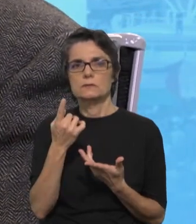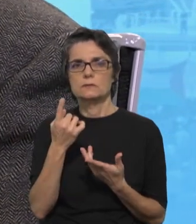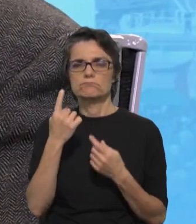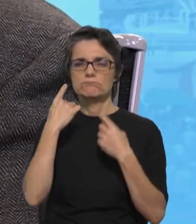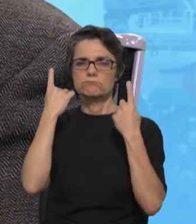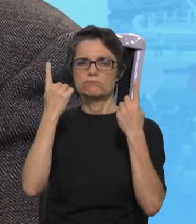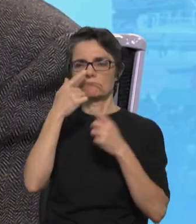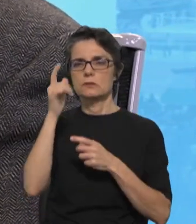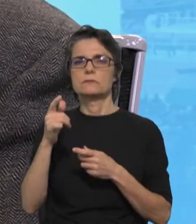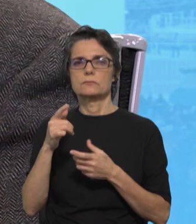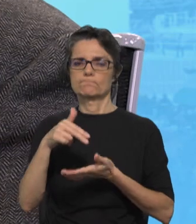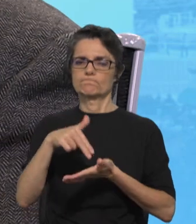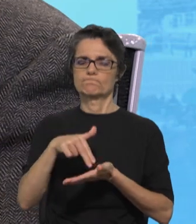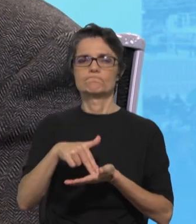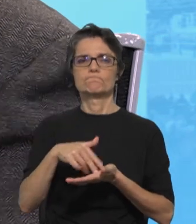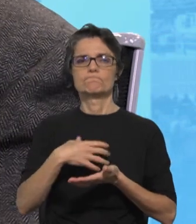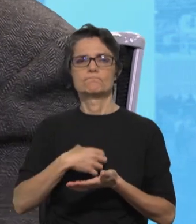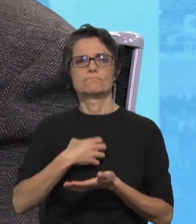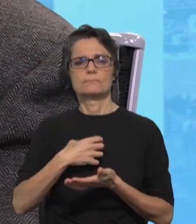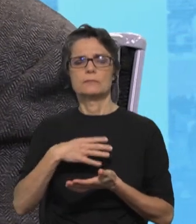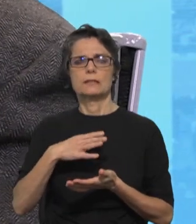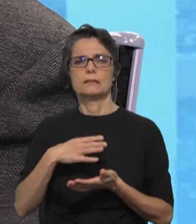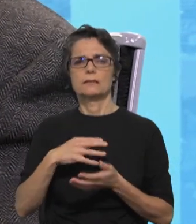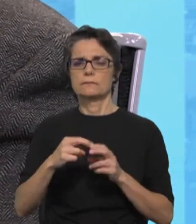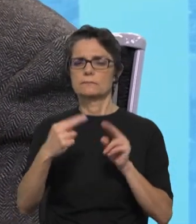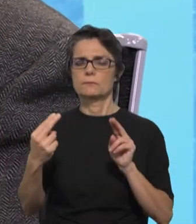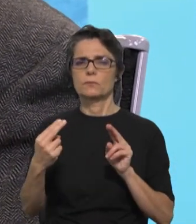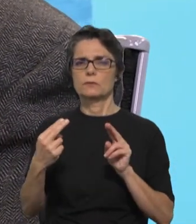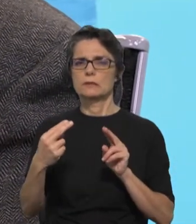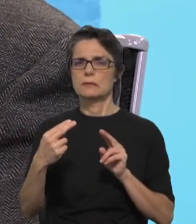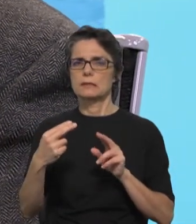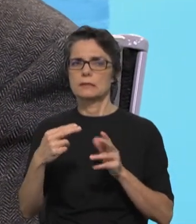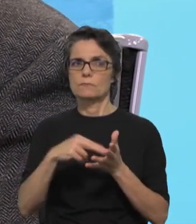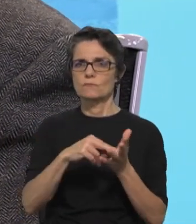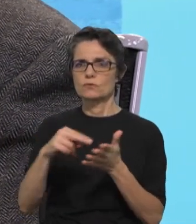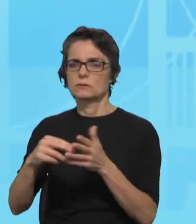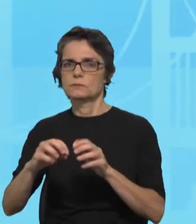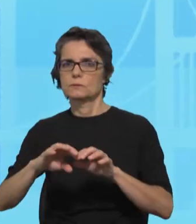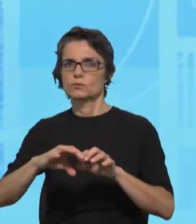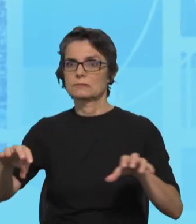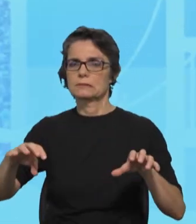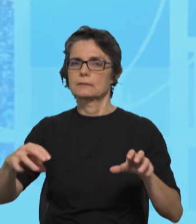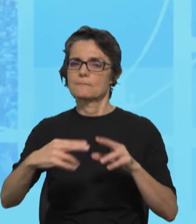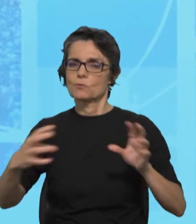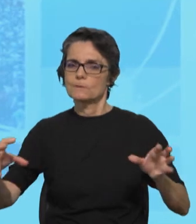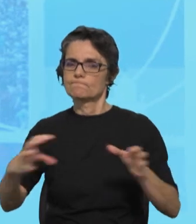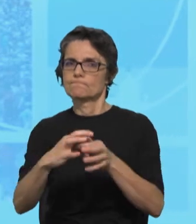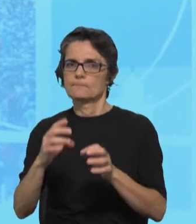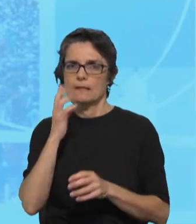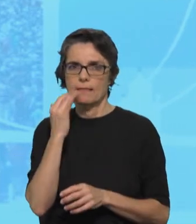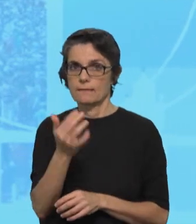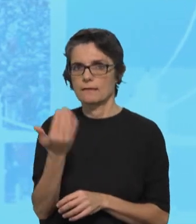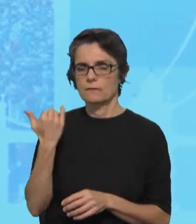que assumiram um papel de ponte entre posições por vezes extremadas. Na segunda leitura, logo